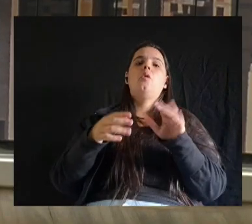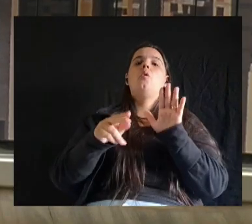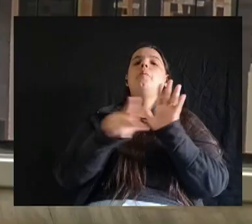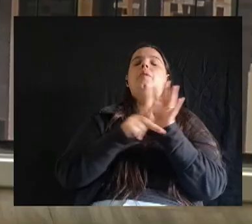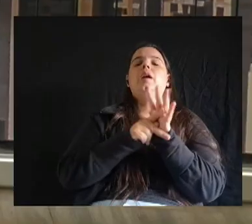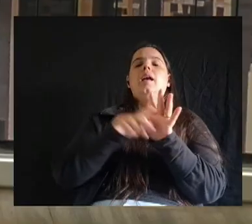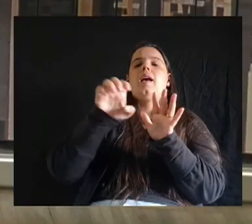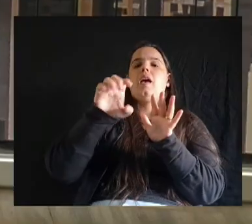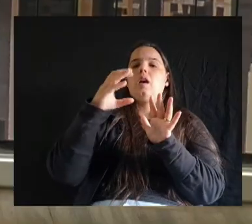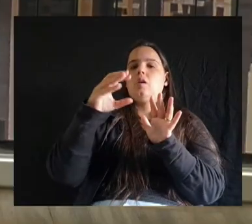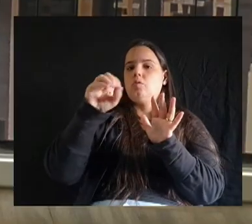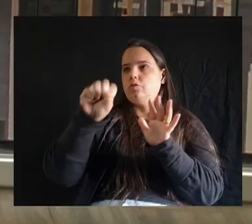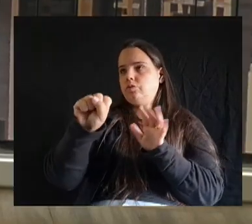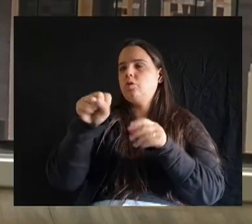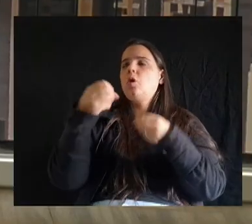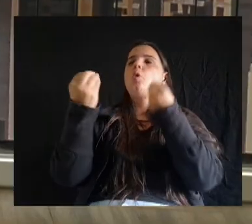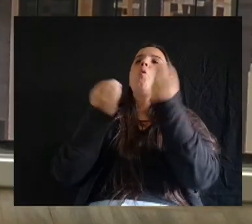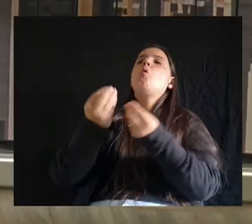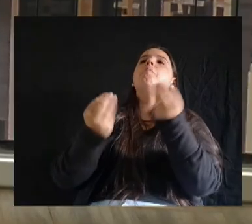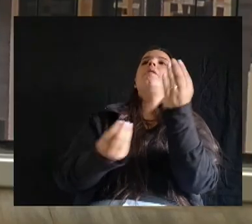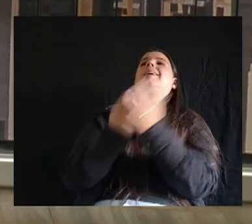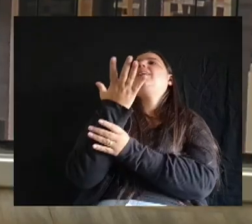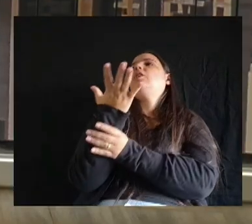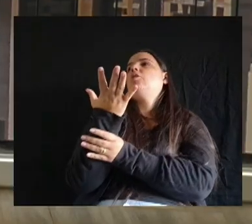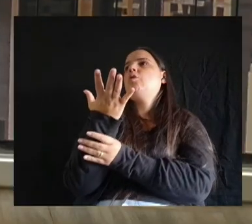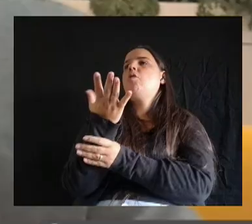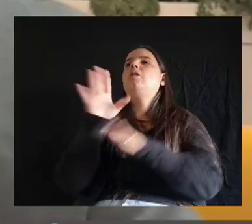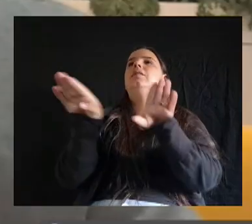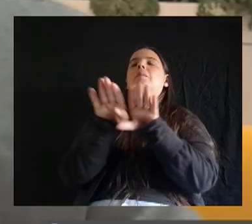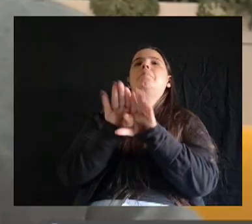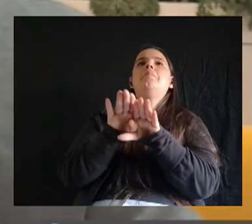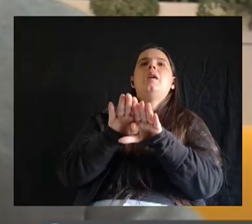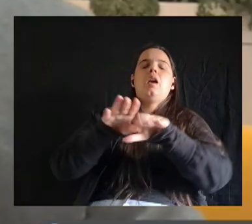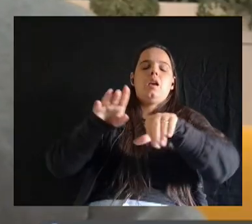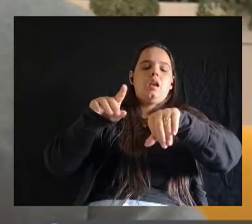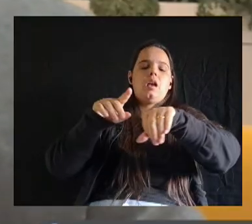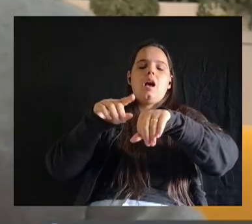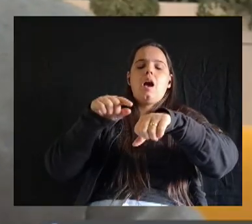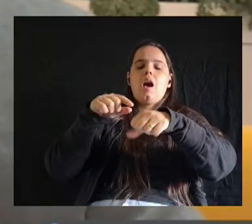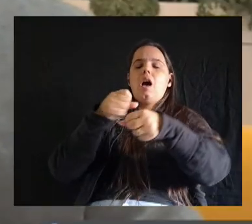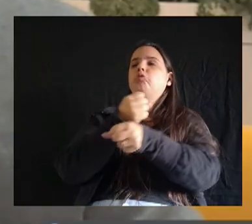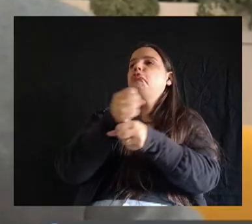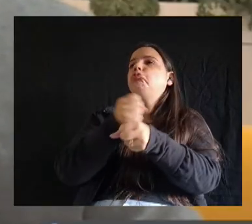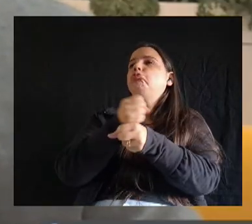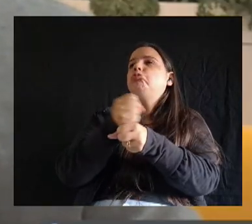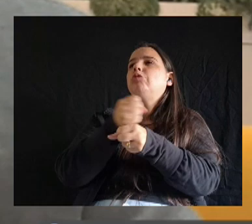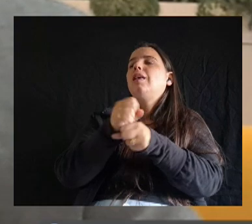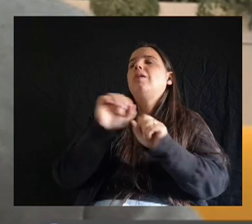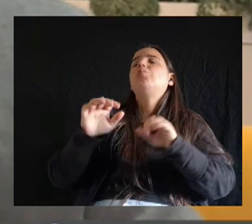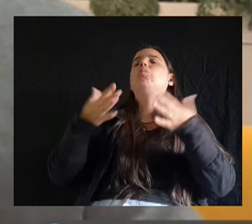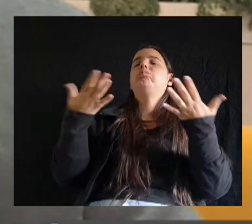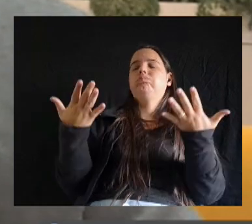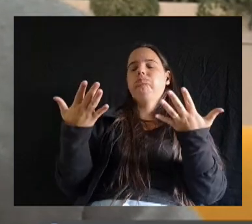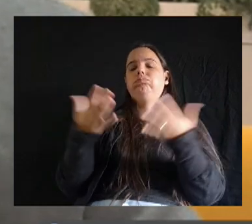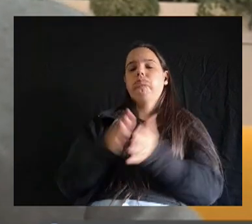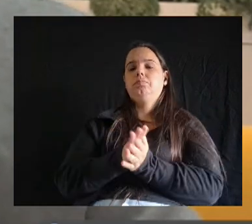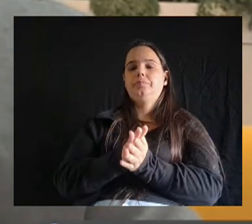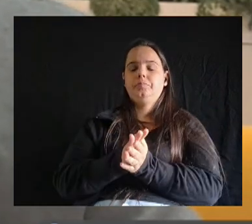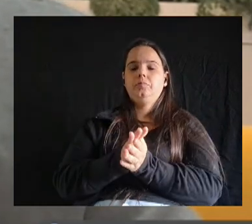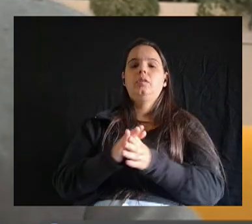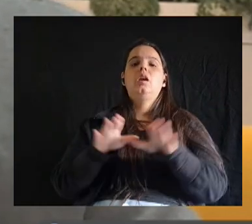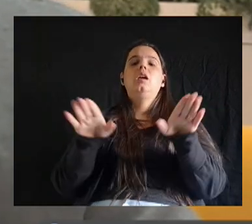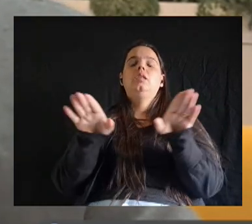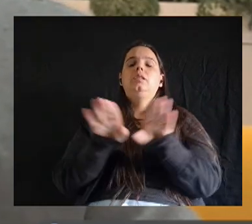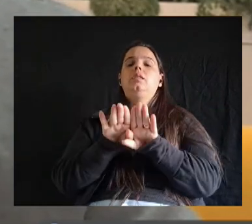desse projeto e também qual o tempo de duração dele? Perfeito. Então, o projeto ECOS nasceu exatamente